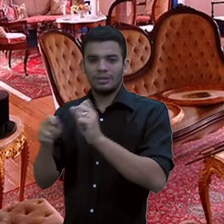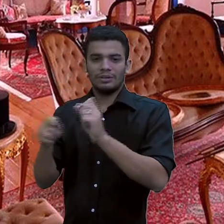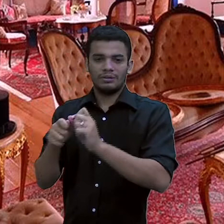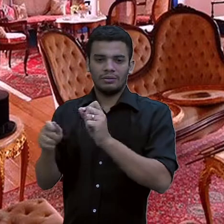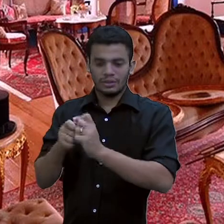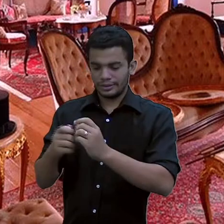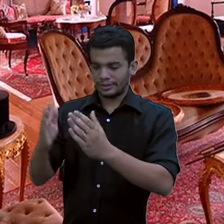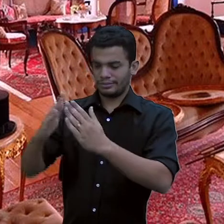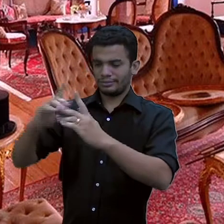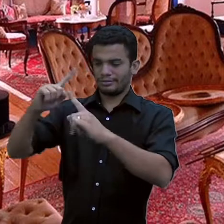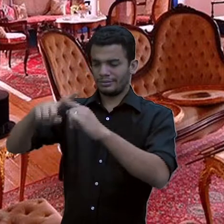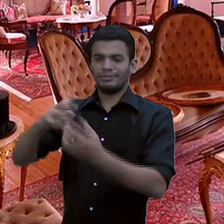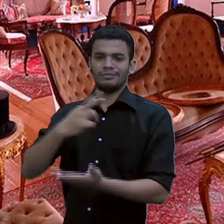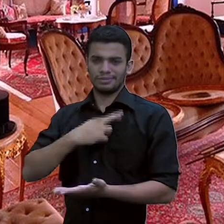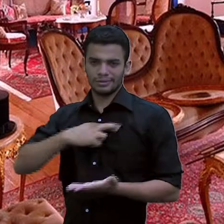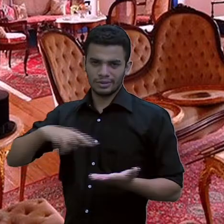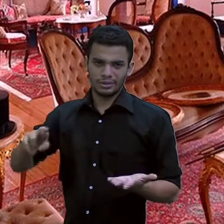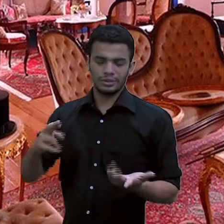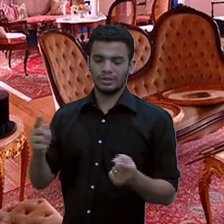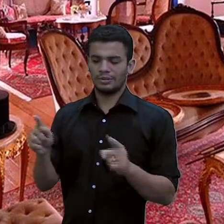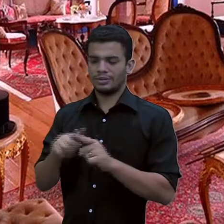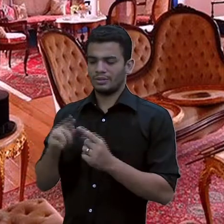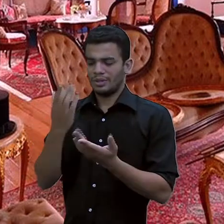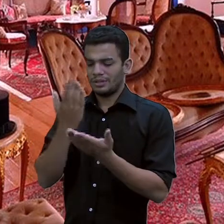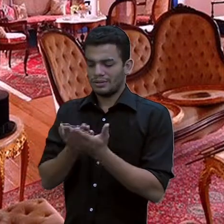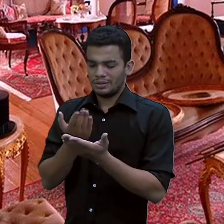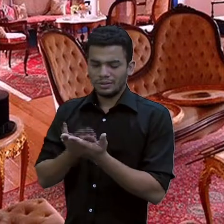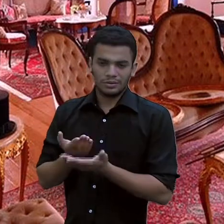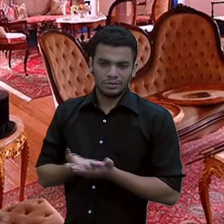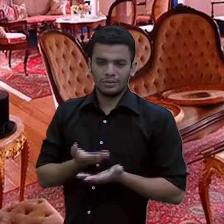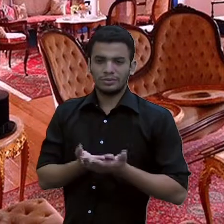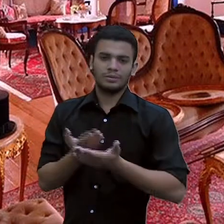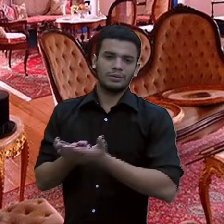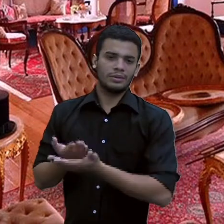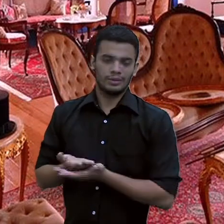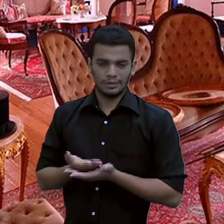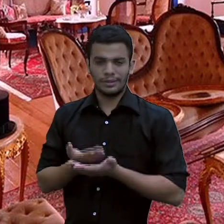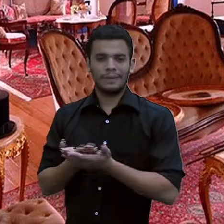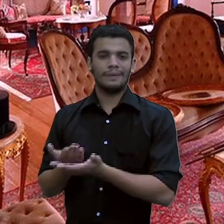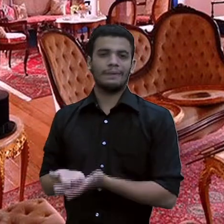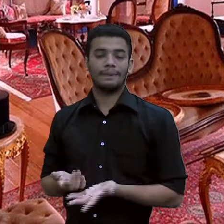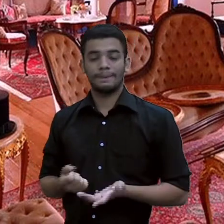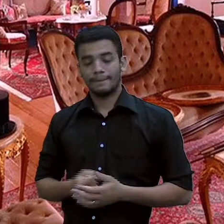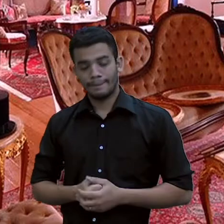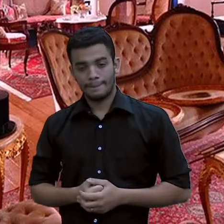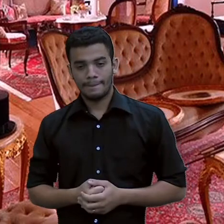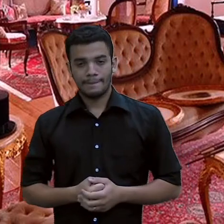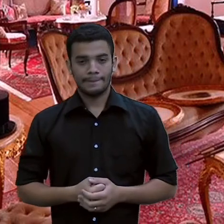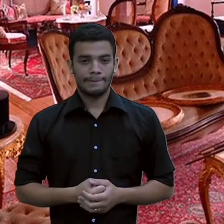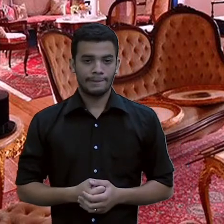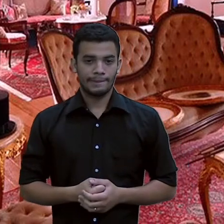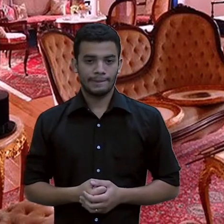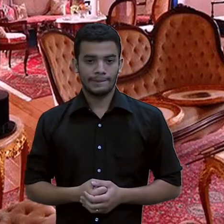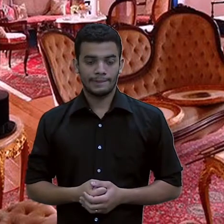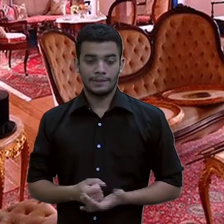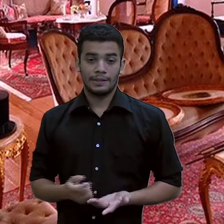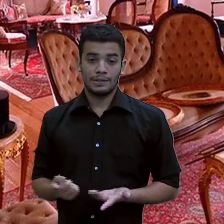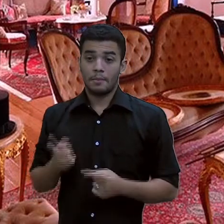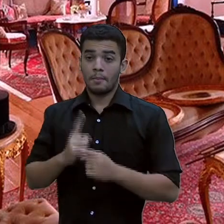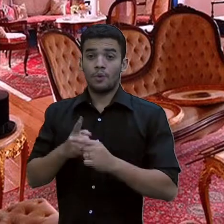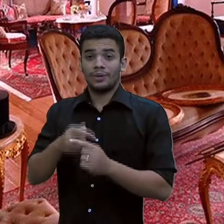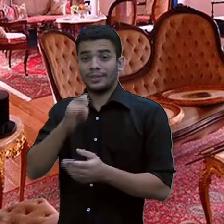mesmo espaço, onde eram guardadas as joias e os ouros. Eles acreditavam que haveria menos possibilidade de